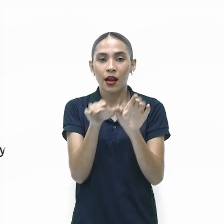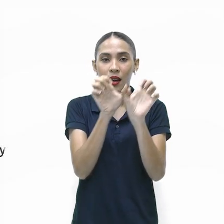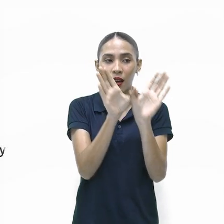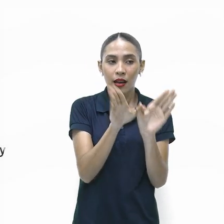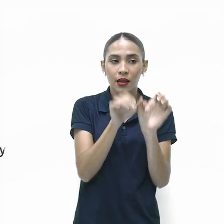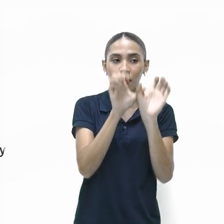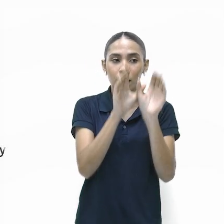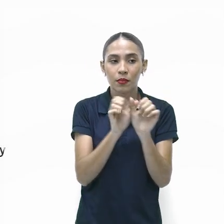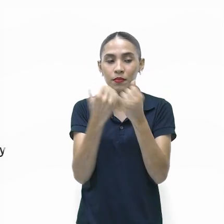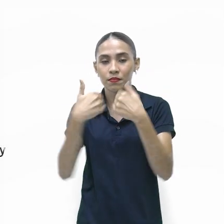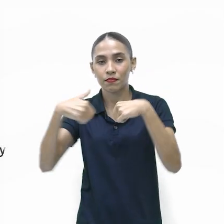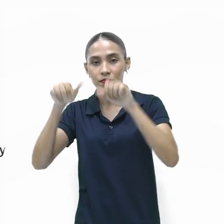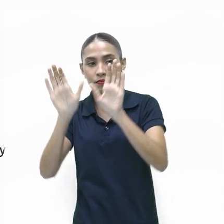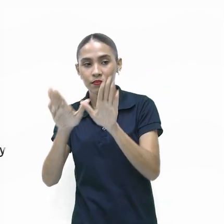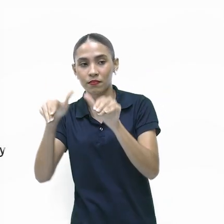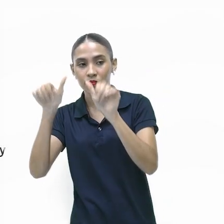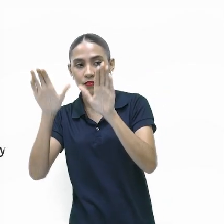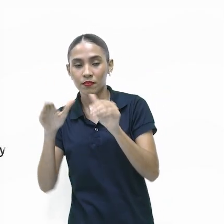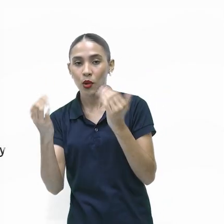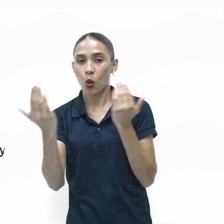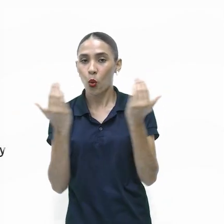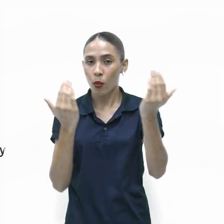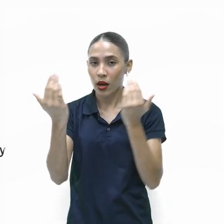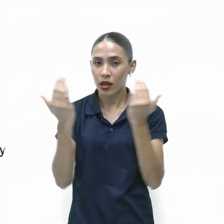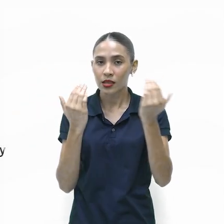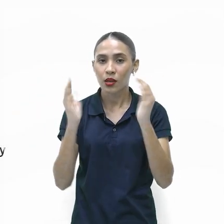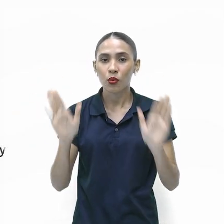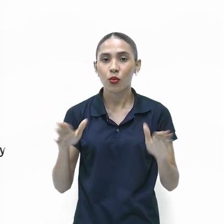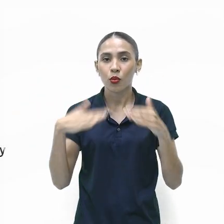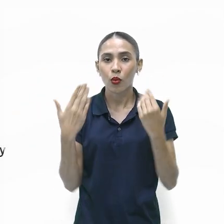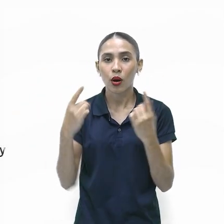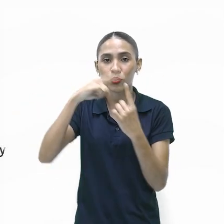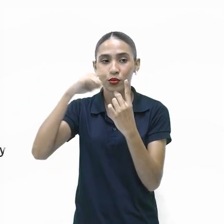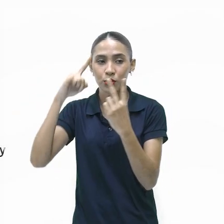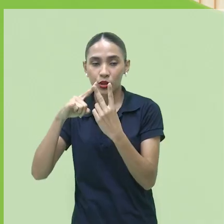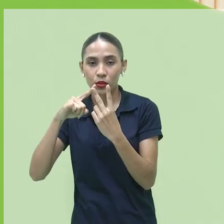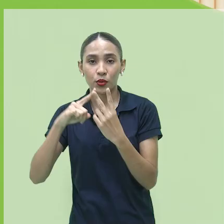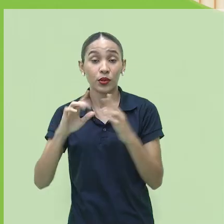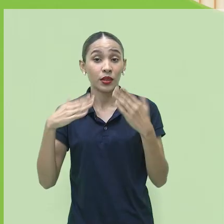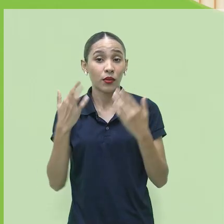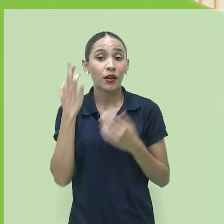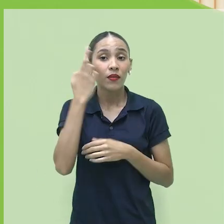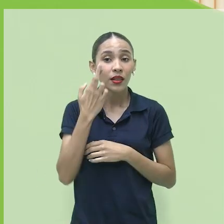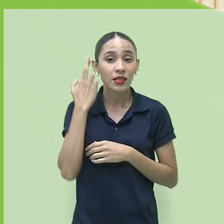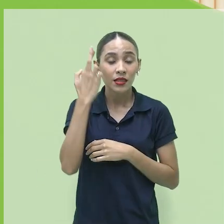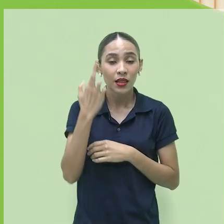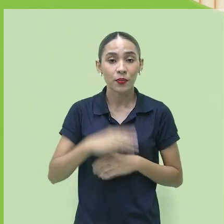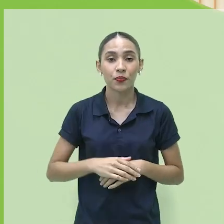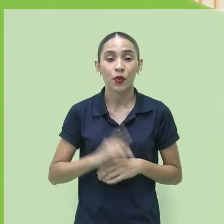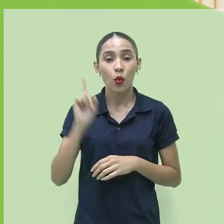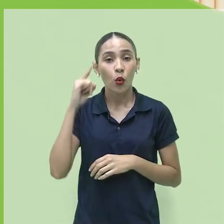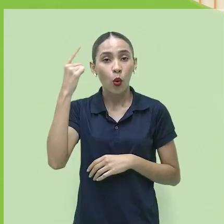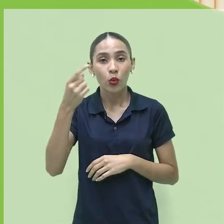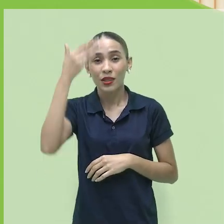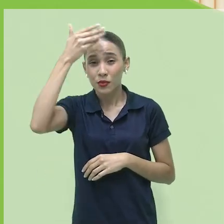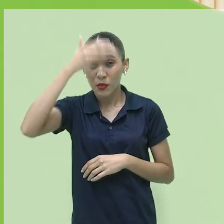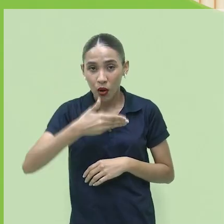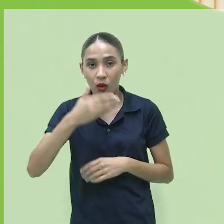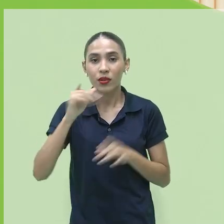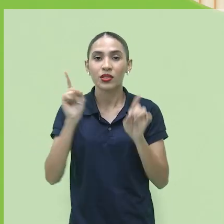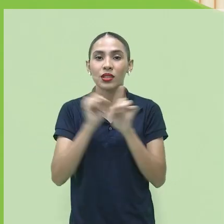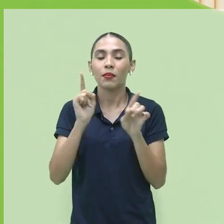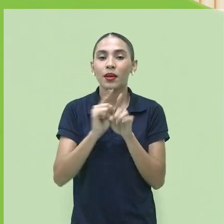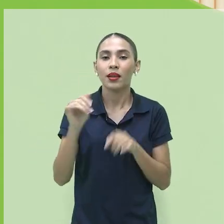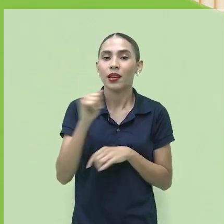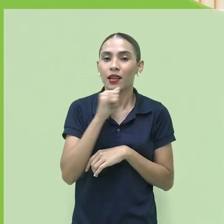borboleta e da asa do pardal? Se seria homologia ou analogia? Fica aí a reflexão para vocês, né? Outras